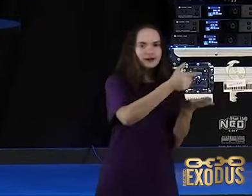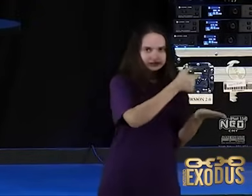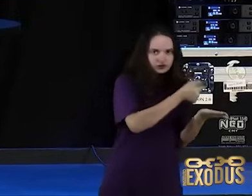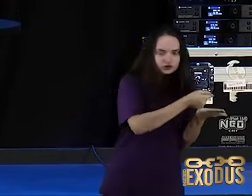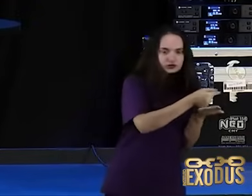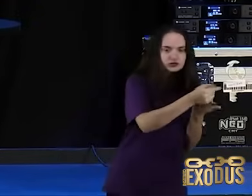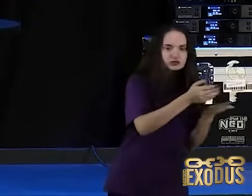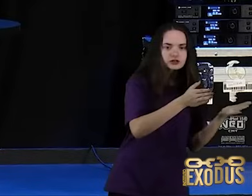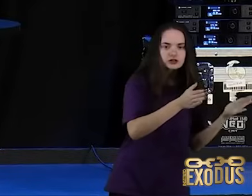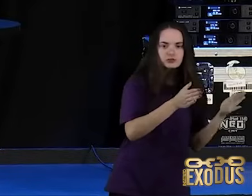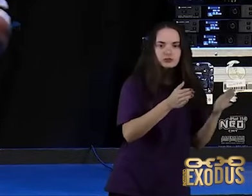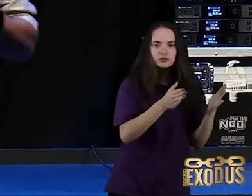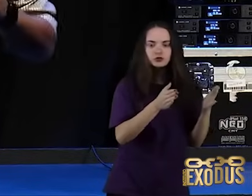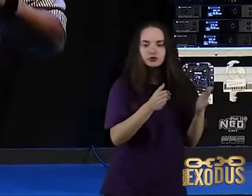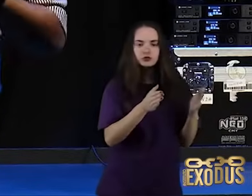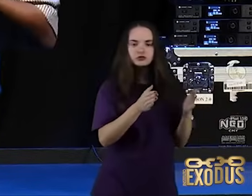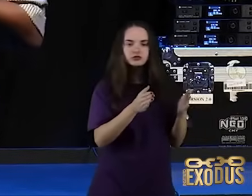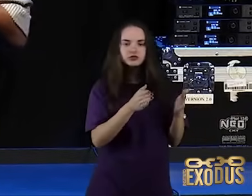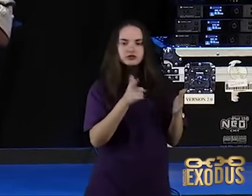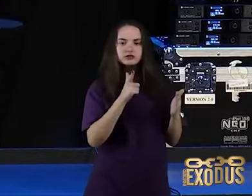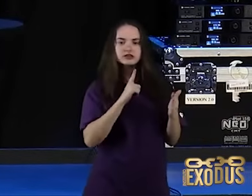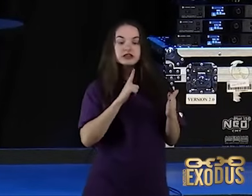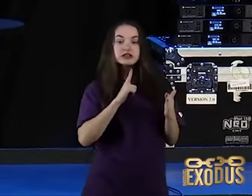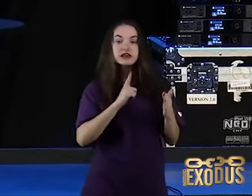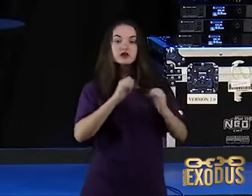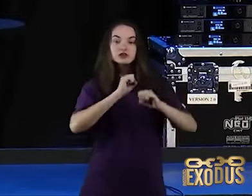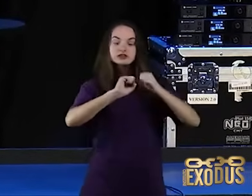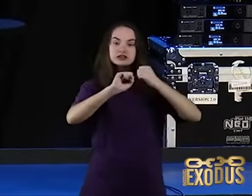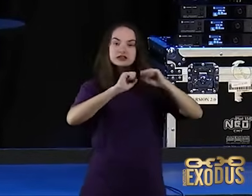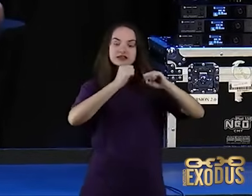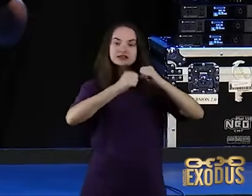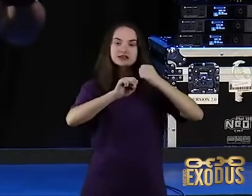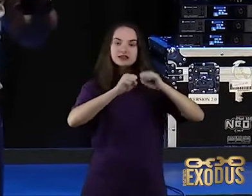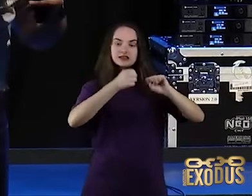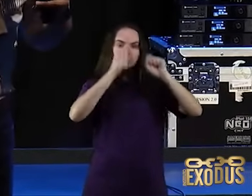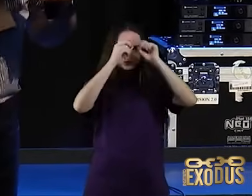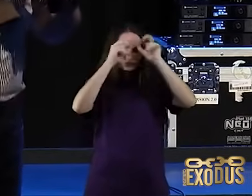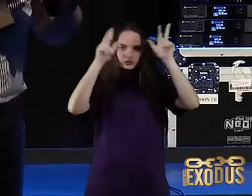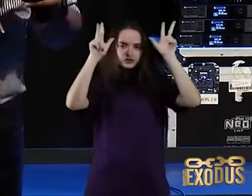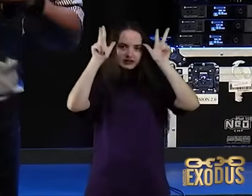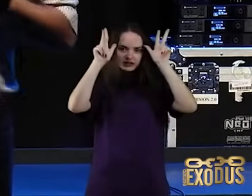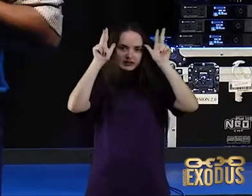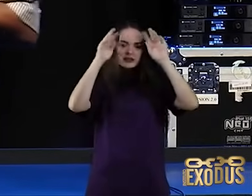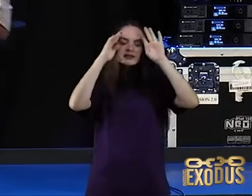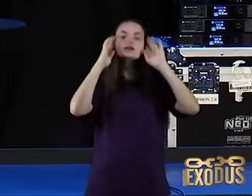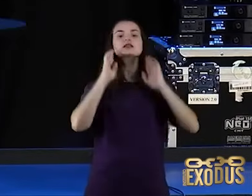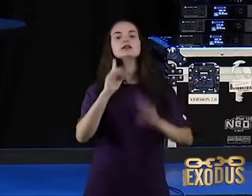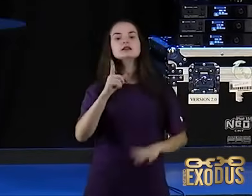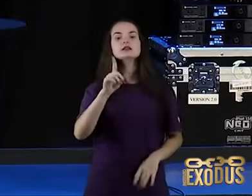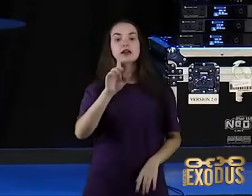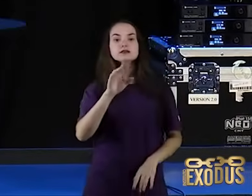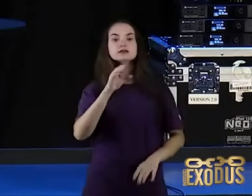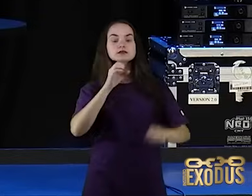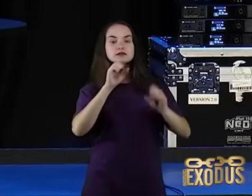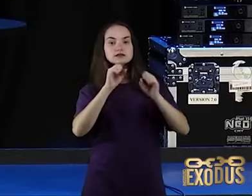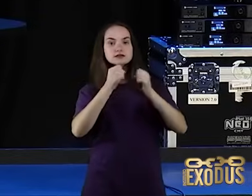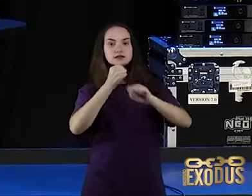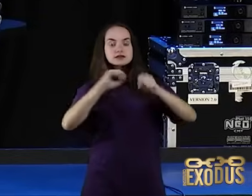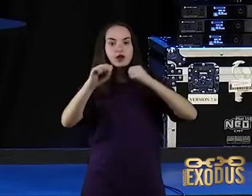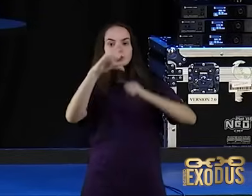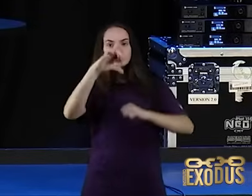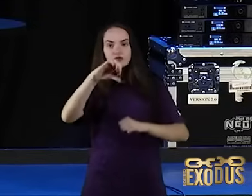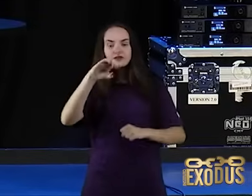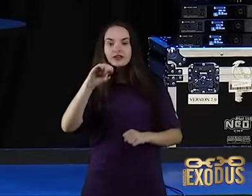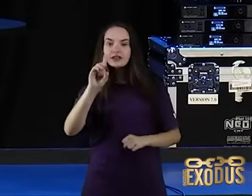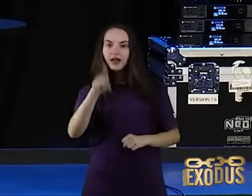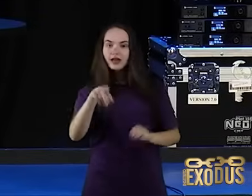caminho vai se encontrar com Moisés ali tem um Salmo de Moisés sabia que tem um Salmo de Moisés tem o Salmo 90 é um Salmo de Moisés no